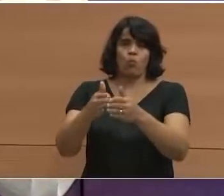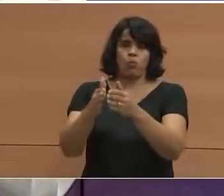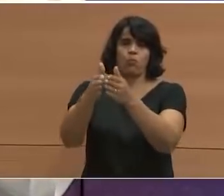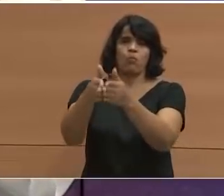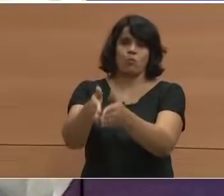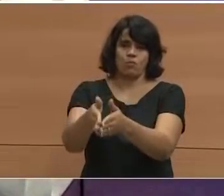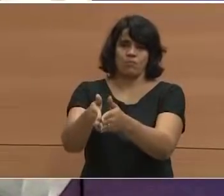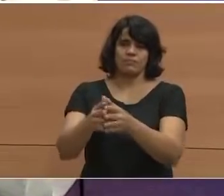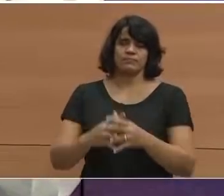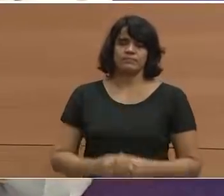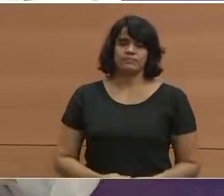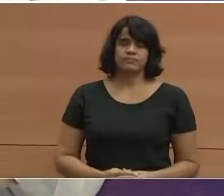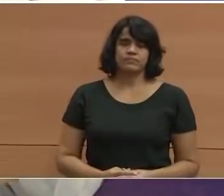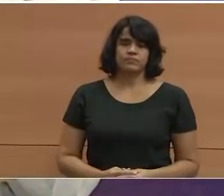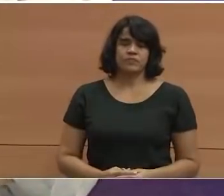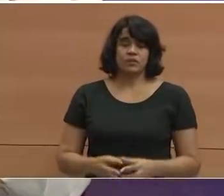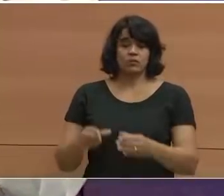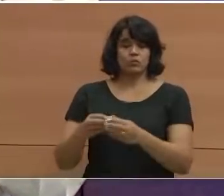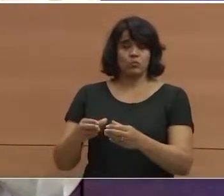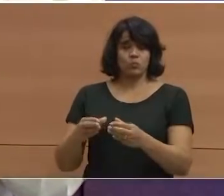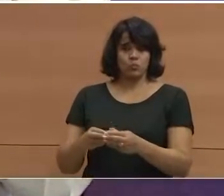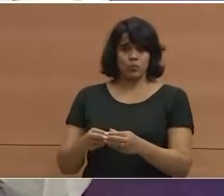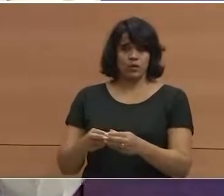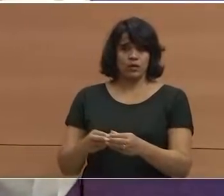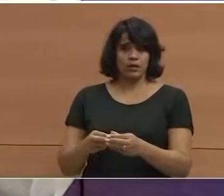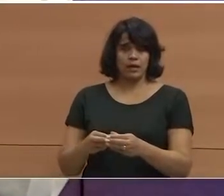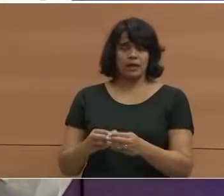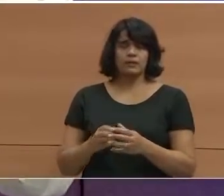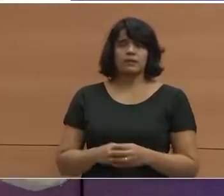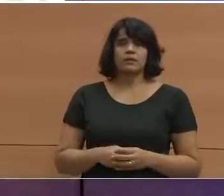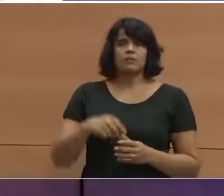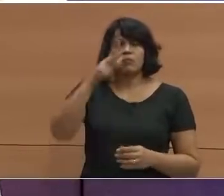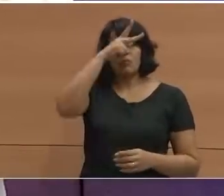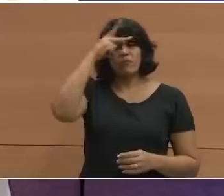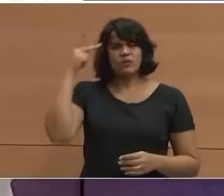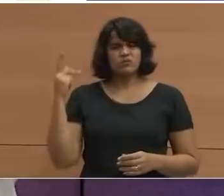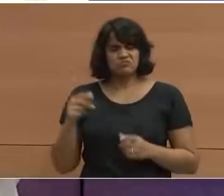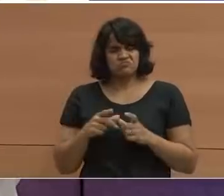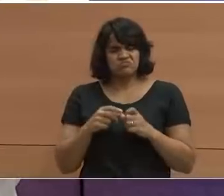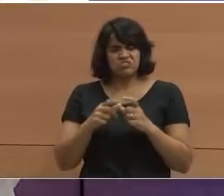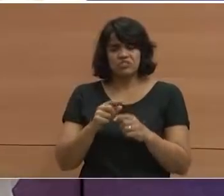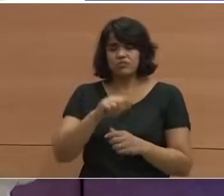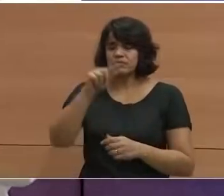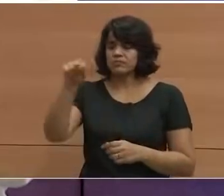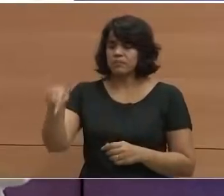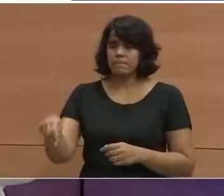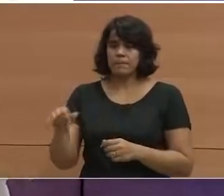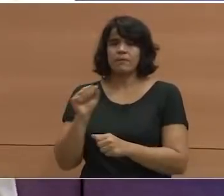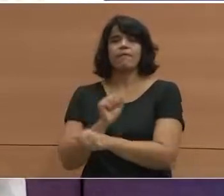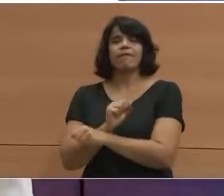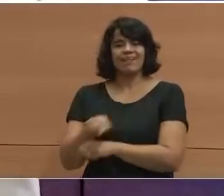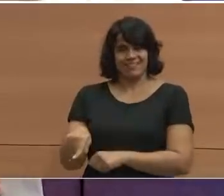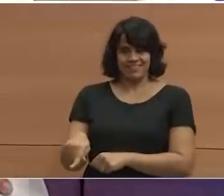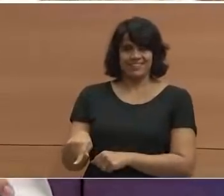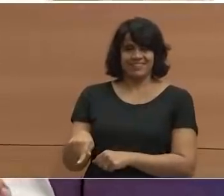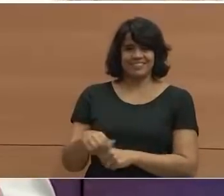do Oriente, provavelmente até vindo da Índia ou da Mesopotâmia, e ali daquele porto partia, não